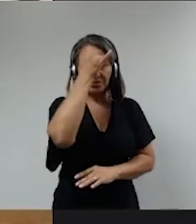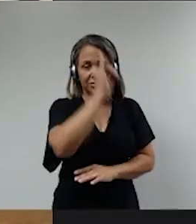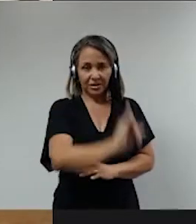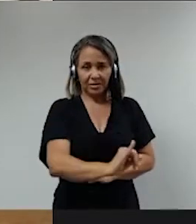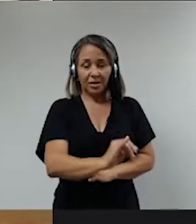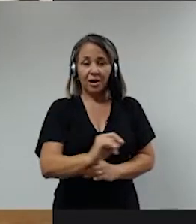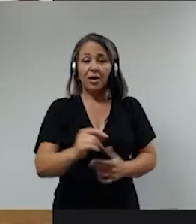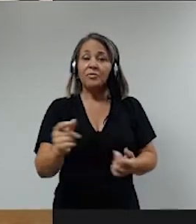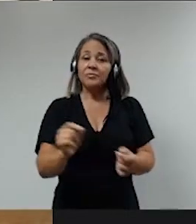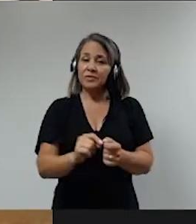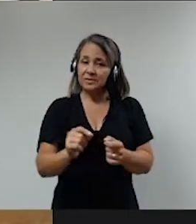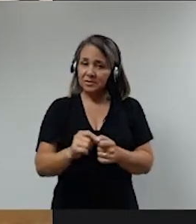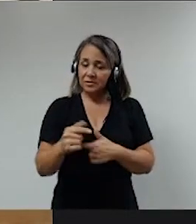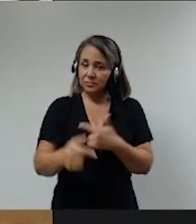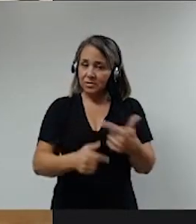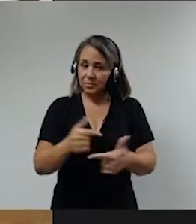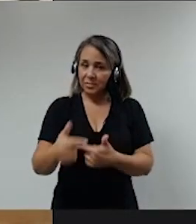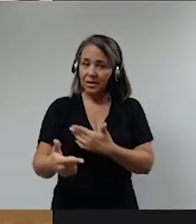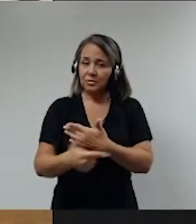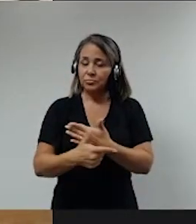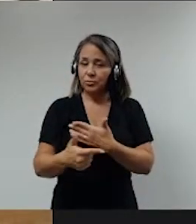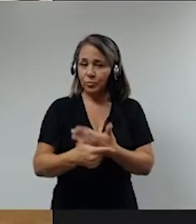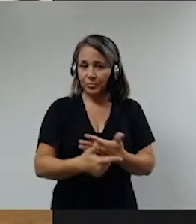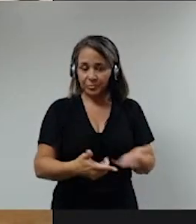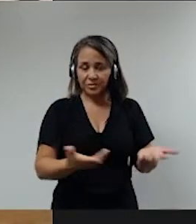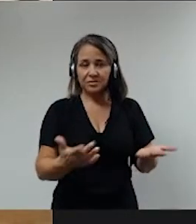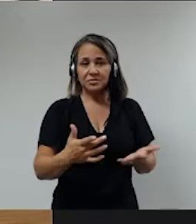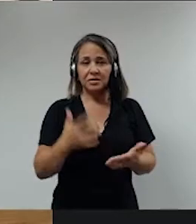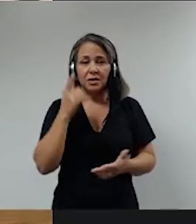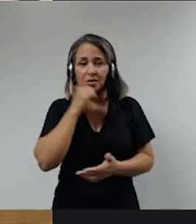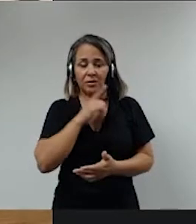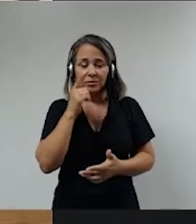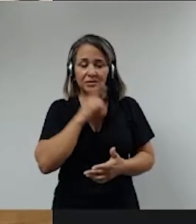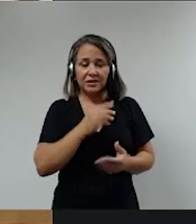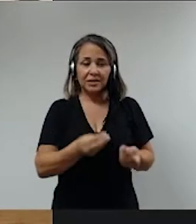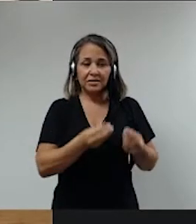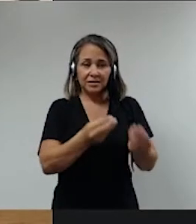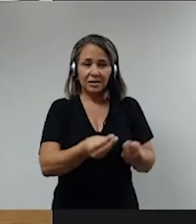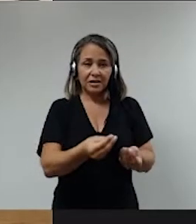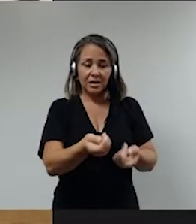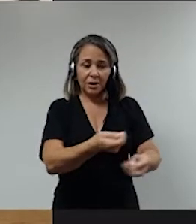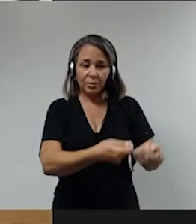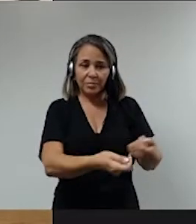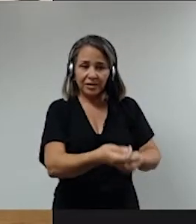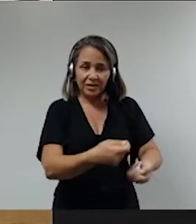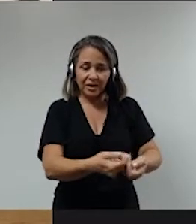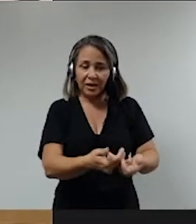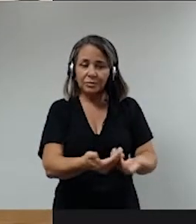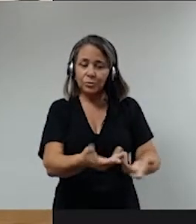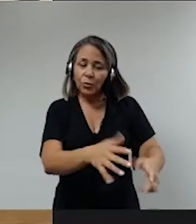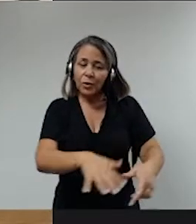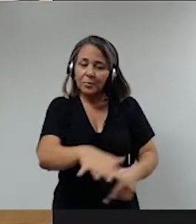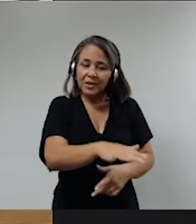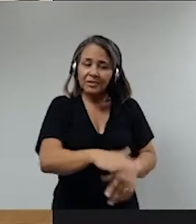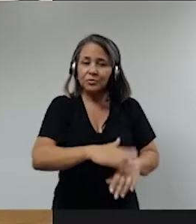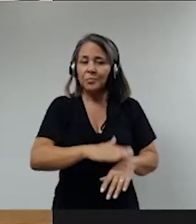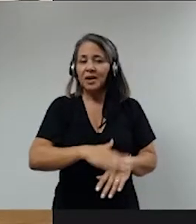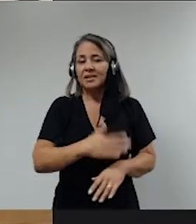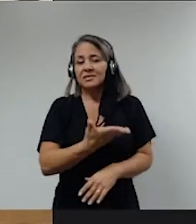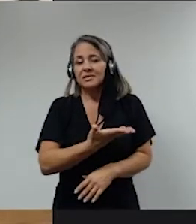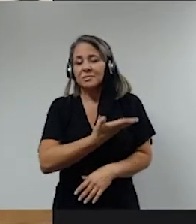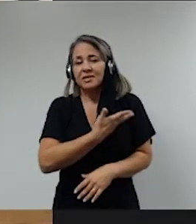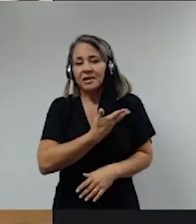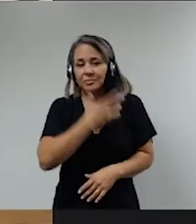cumprindo a sua missão institucional, o CAD consegue conferir ao mercado um ambiente mais amigável para que as pessoas